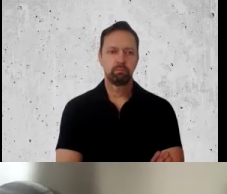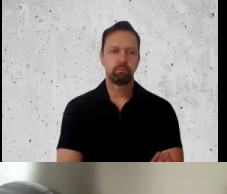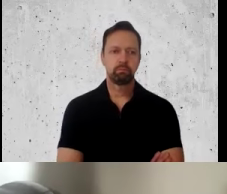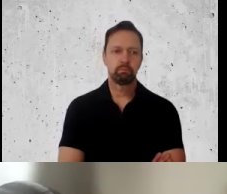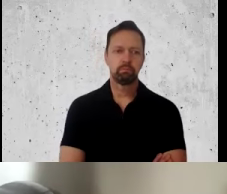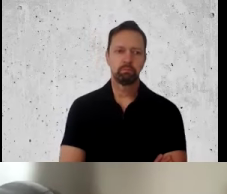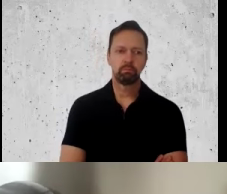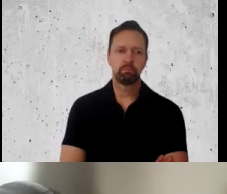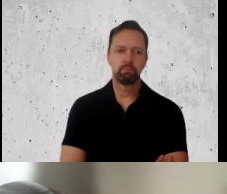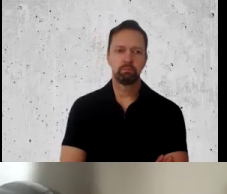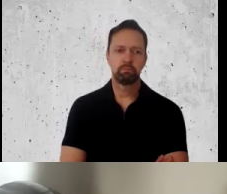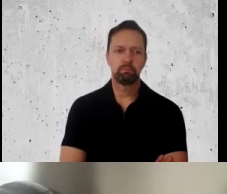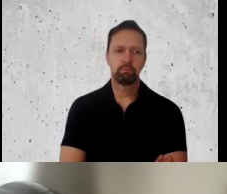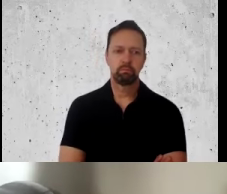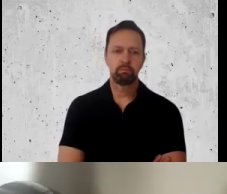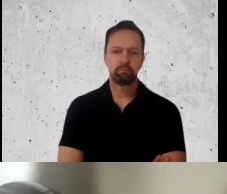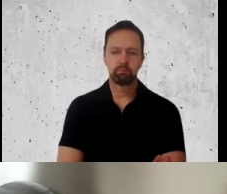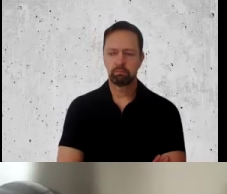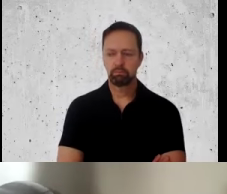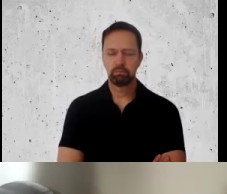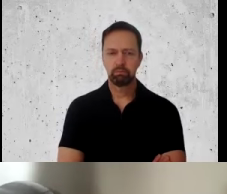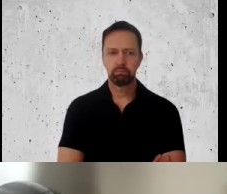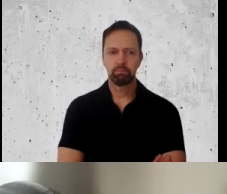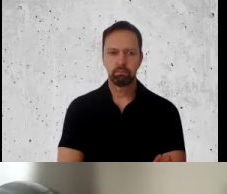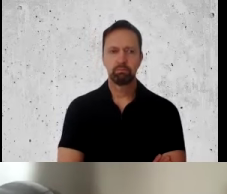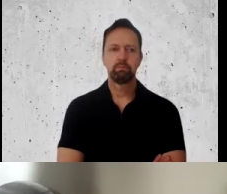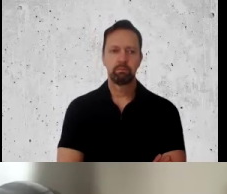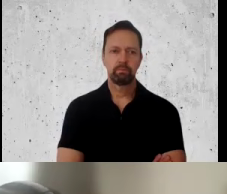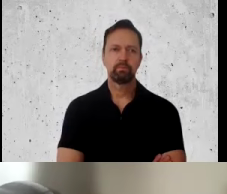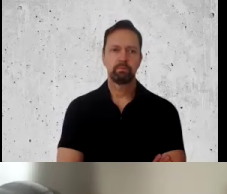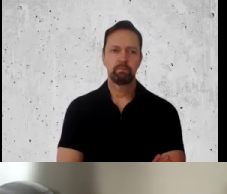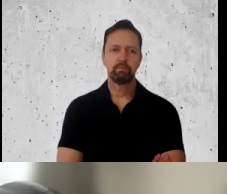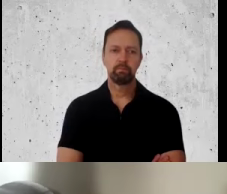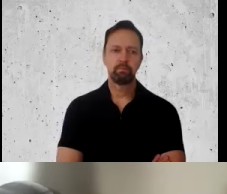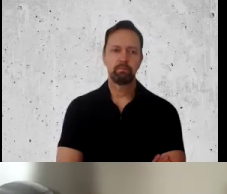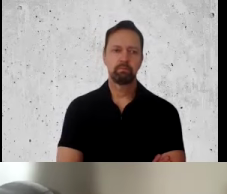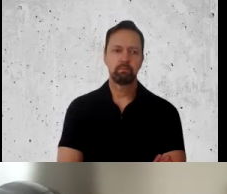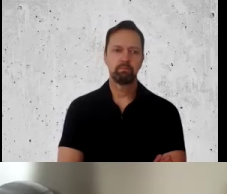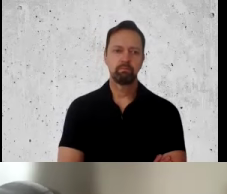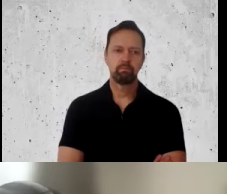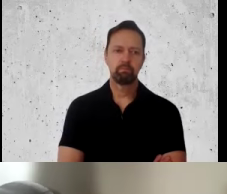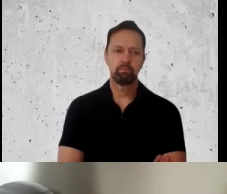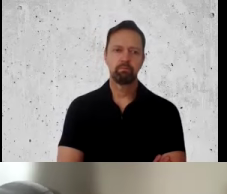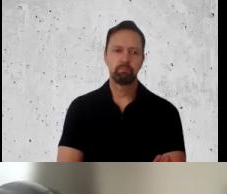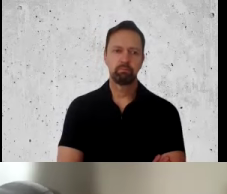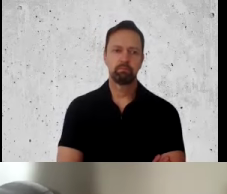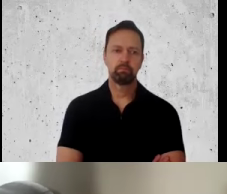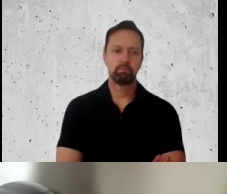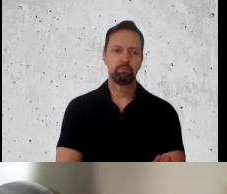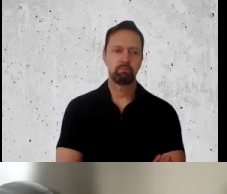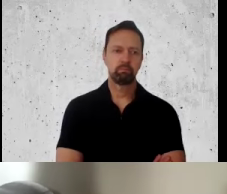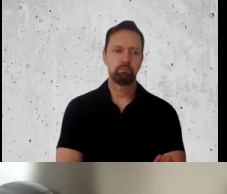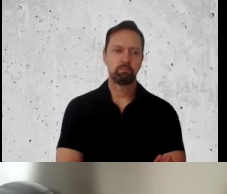legislações dos países desenvolvidos, só que eles não têm um judiciário eficiente para colocar essas regras em jogo, então isso acaba gerando essa falta